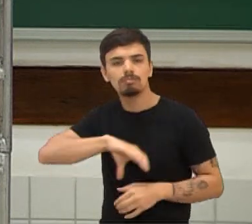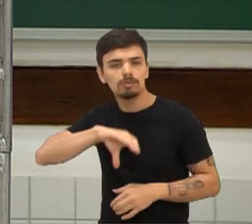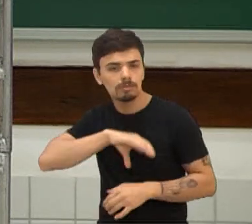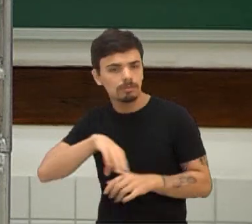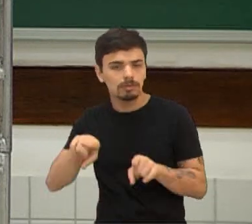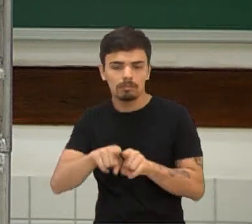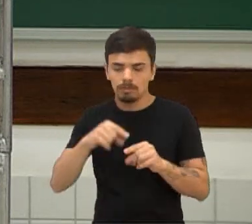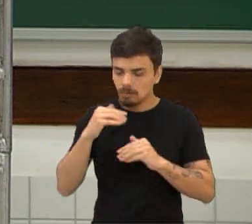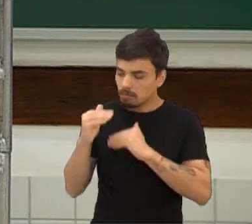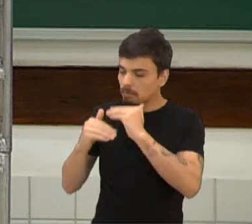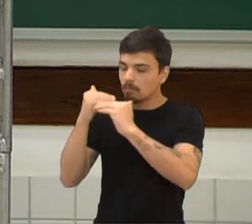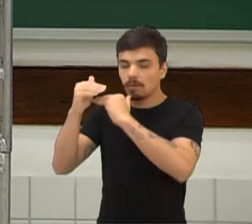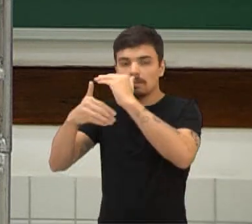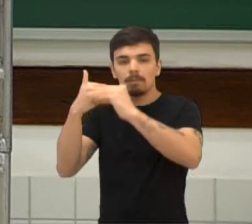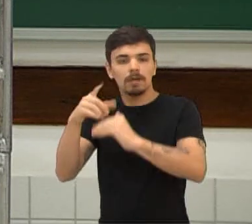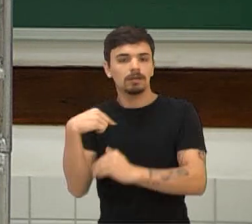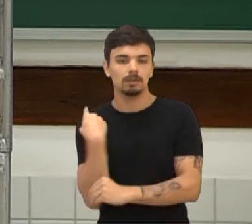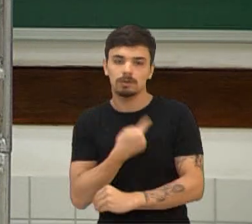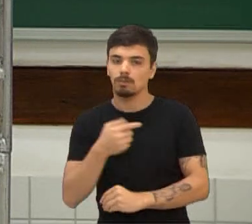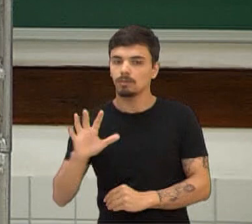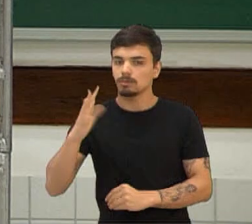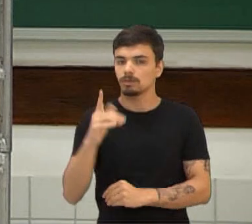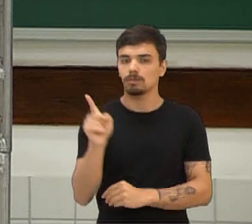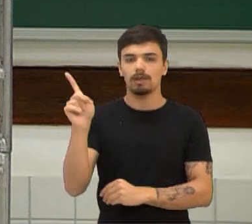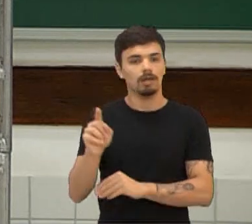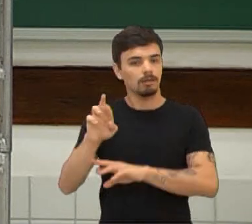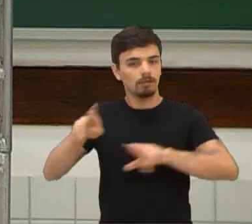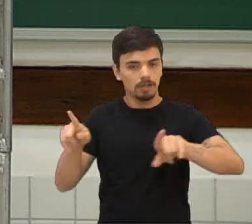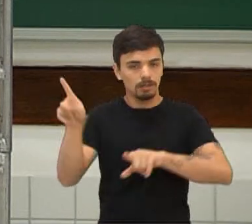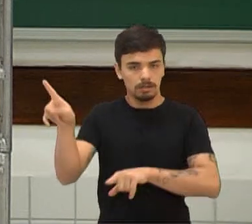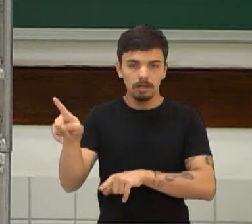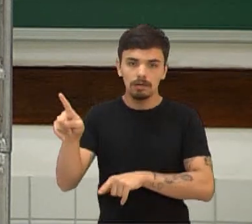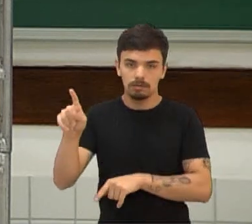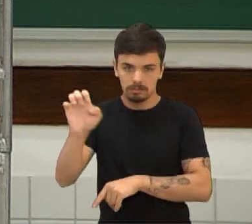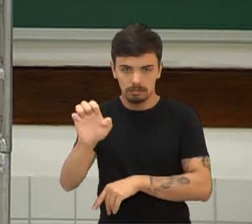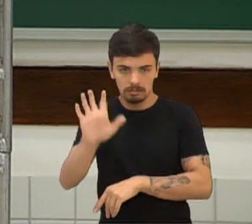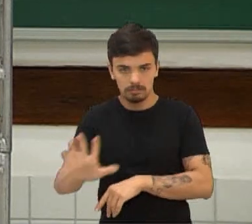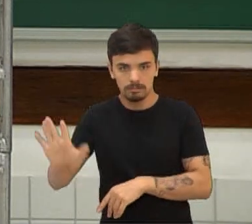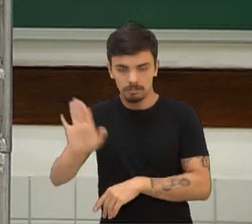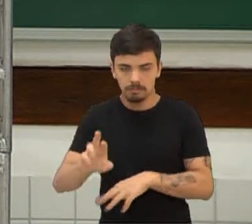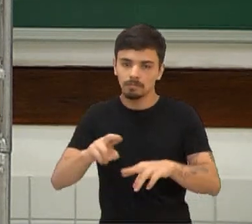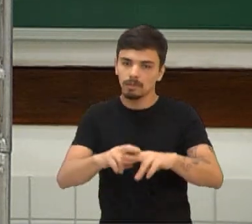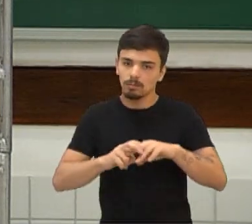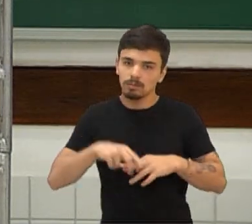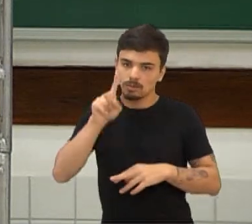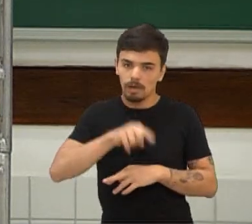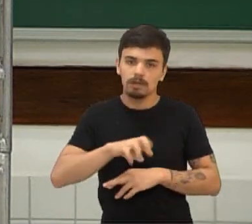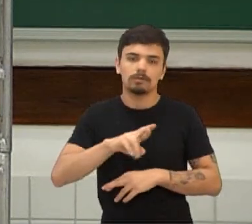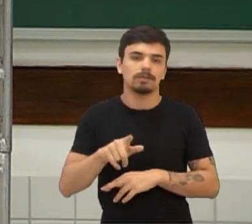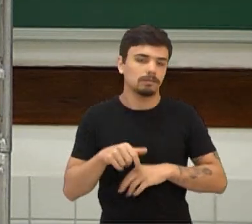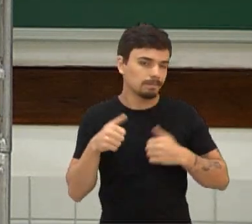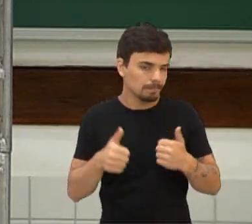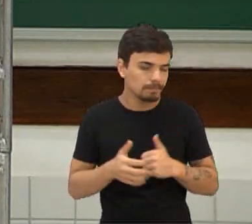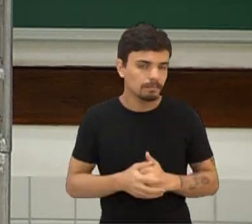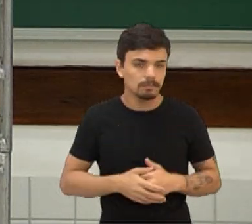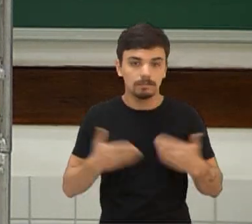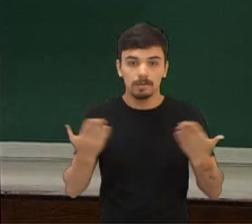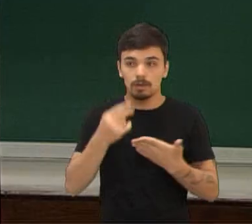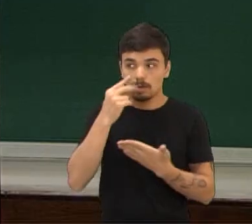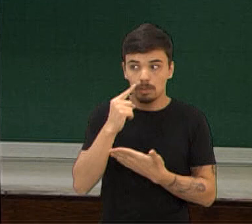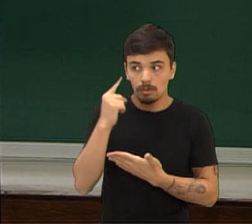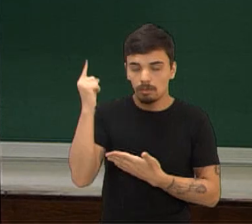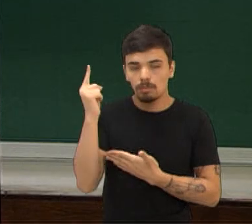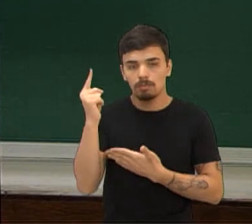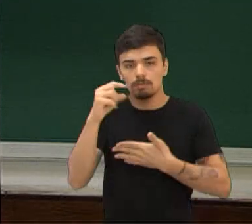por uma série de outros processos que não aconteceram na Europa. Isso torna o nosso processo bastante diferente. De olho no Enem,